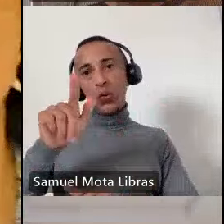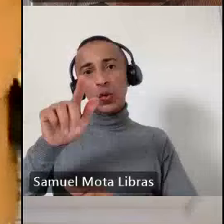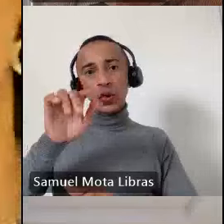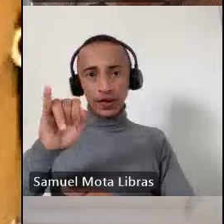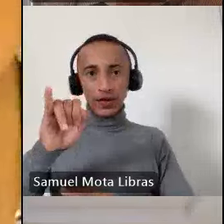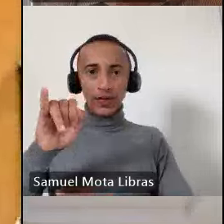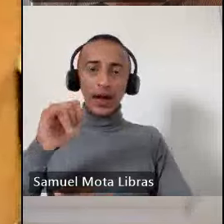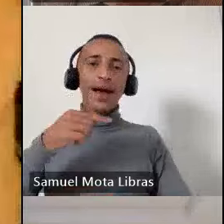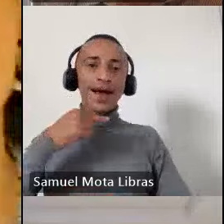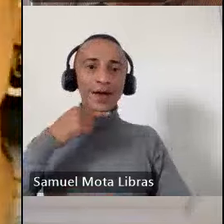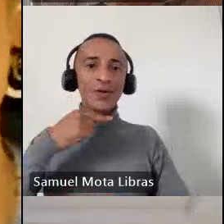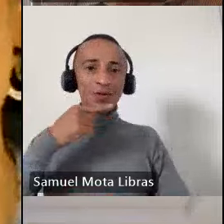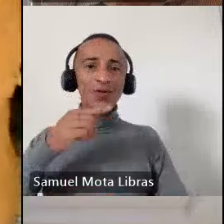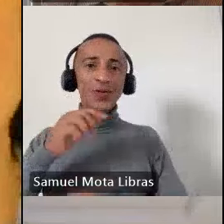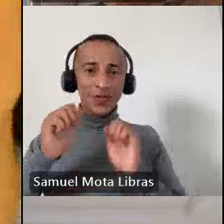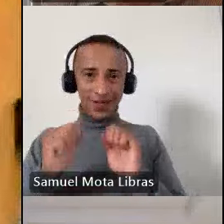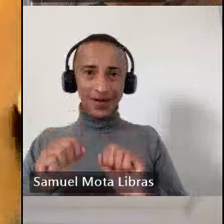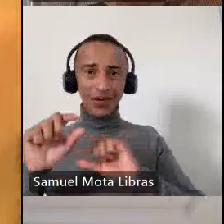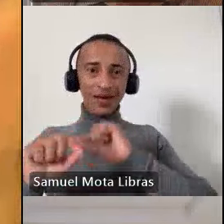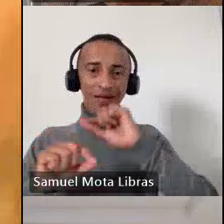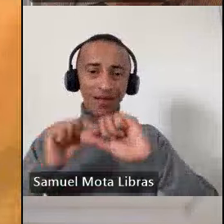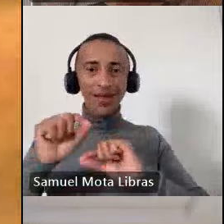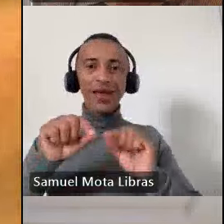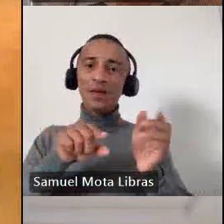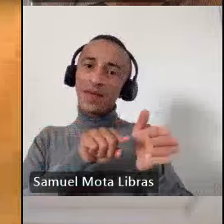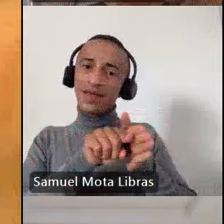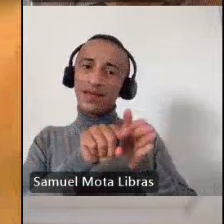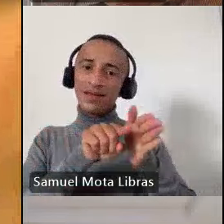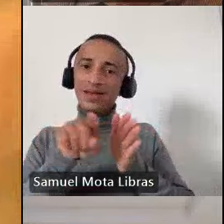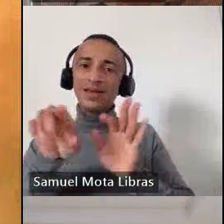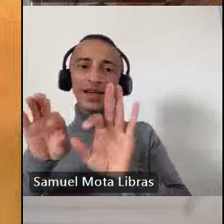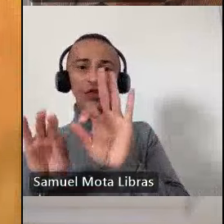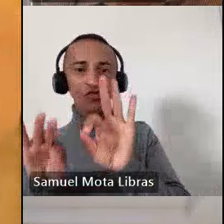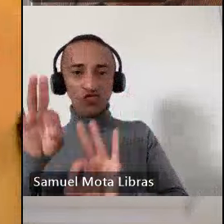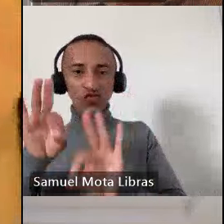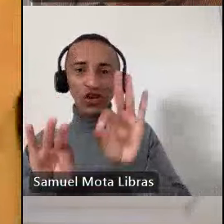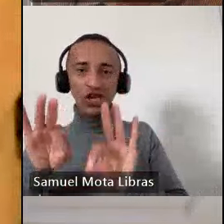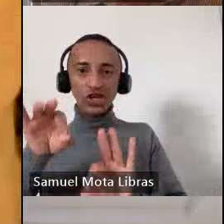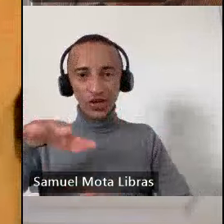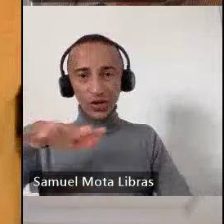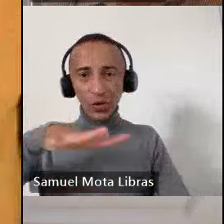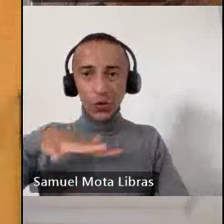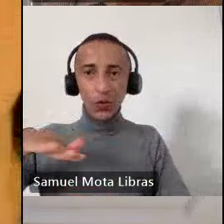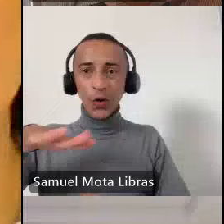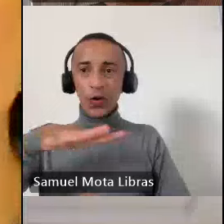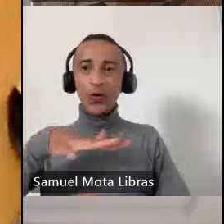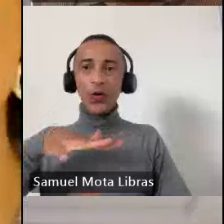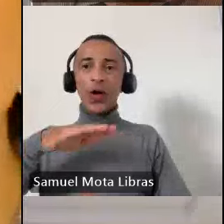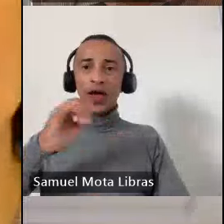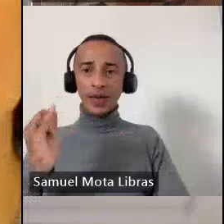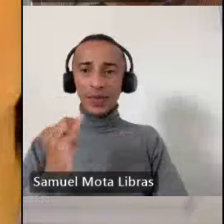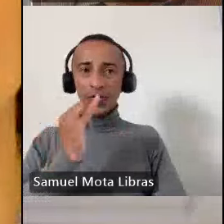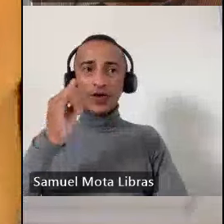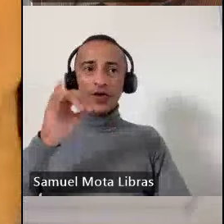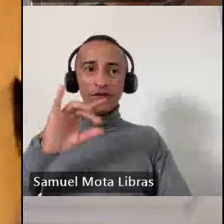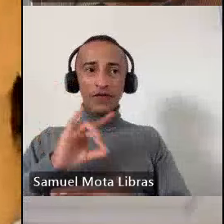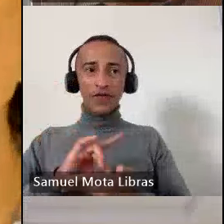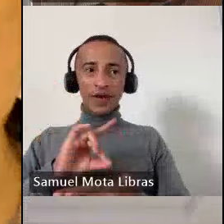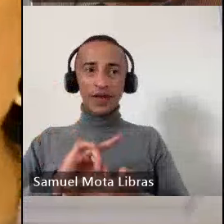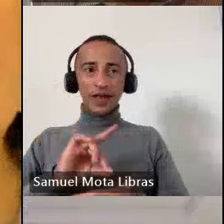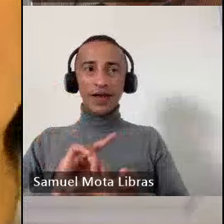a consultoria jurídica a consultoria jurídica dos órgãos também é um apoio muitíssimo importante E aí não